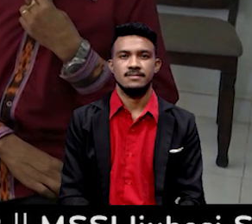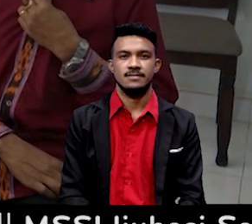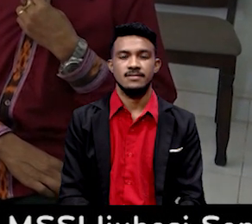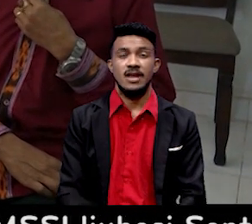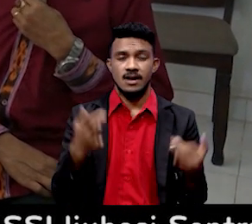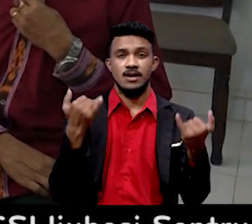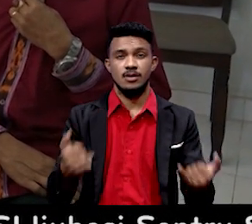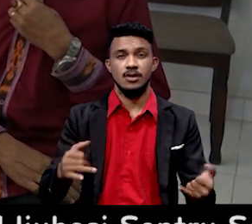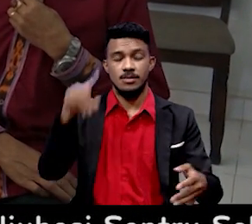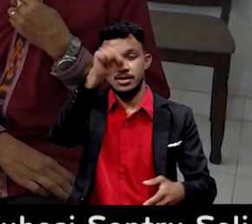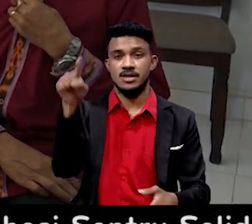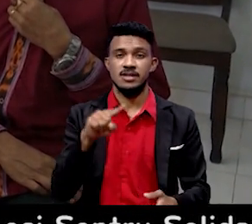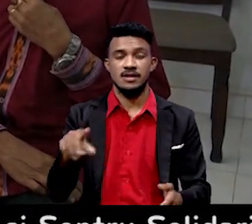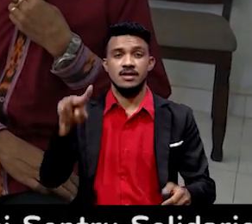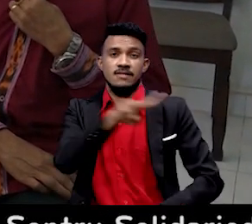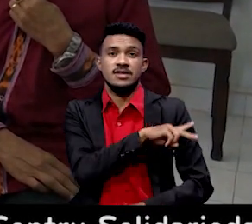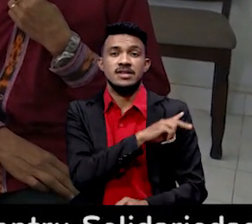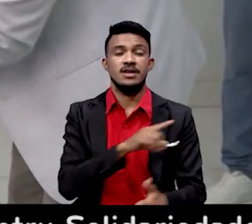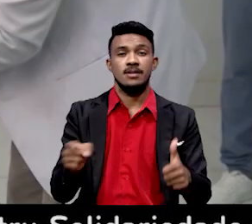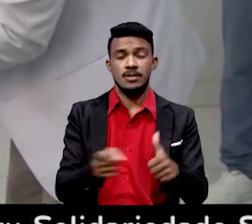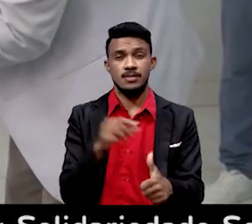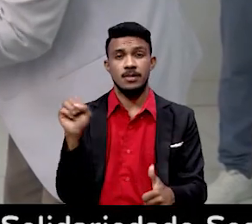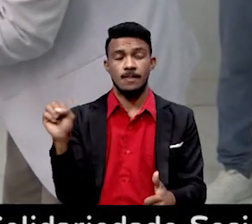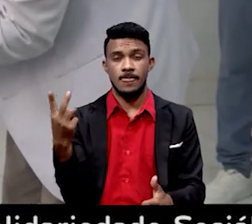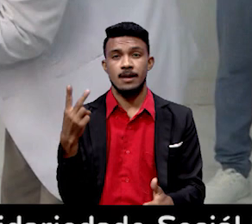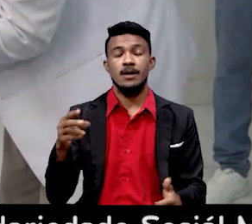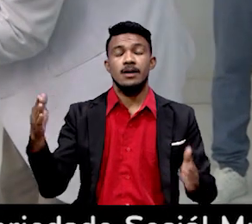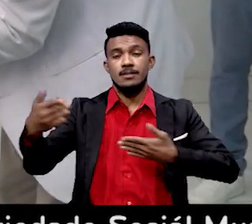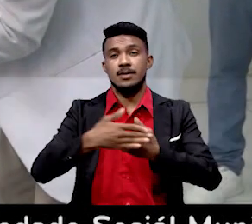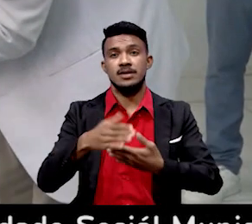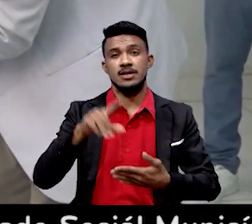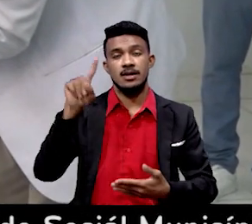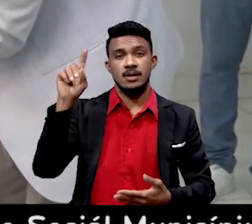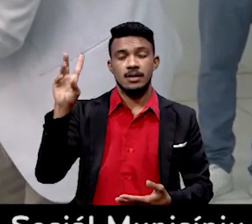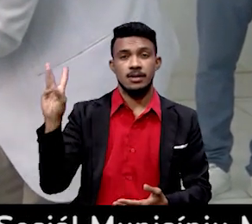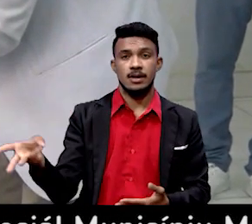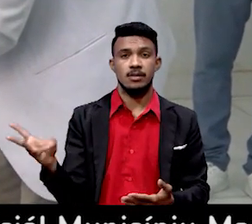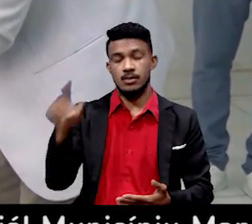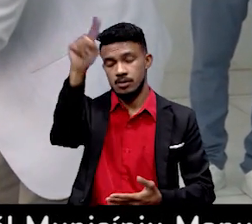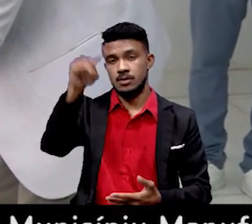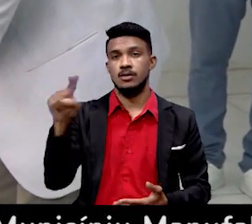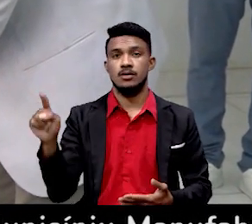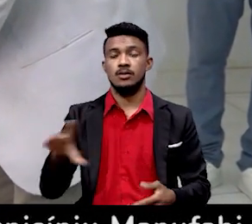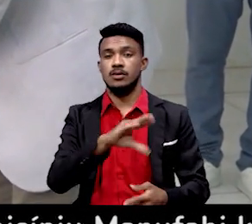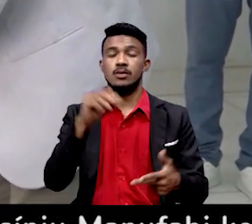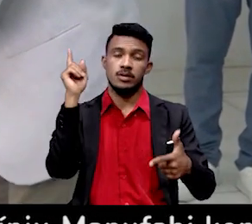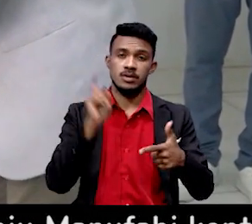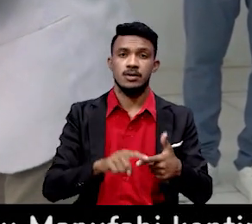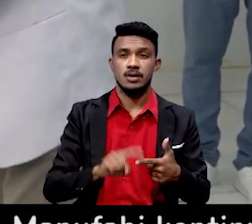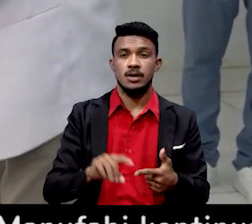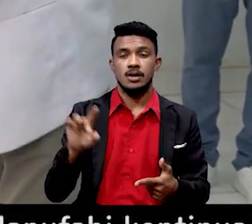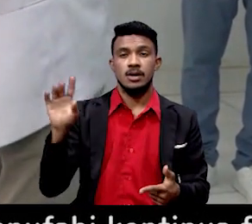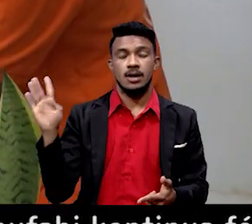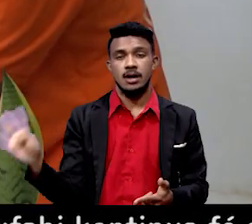Torres nem percentagem vacinação dose da Hulu que Timor Leste basic atinge por cento nem nulo, no dose da Ruak basic atinge por cento hat